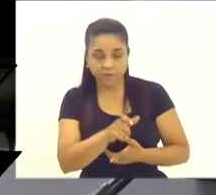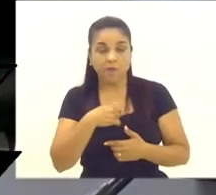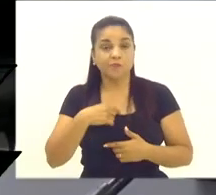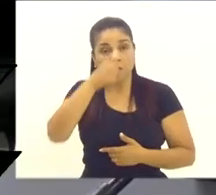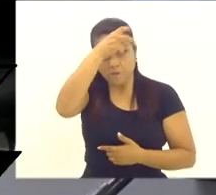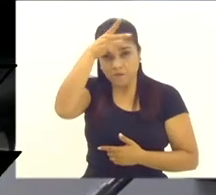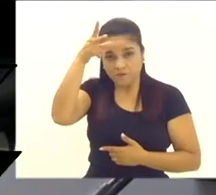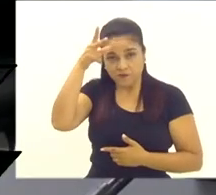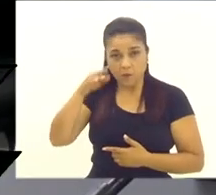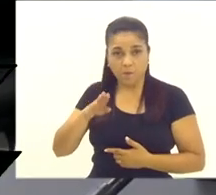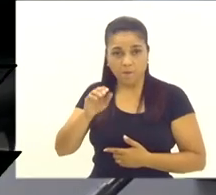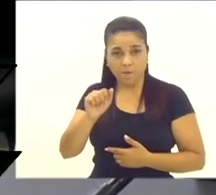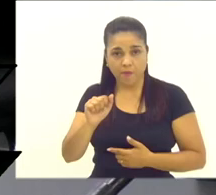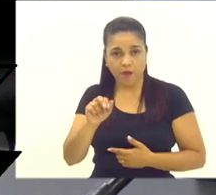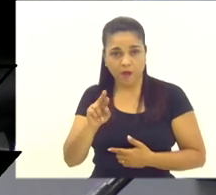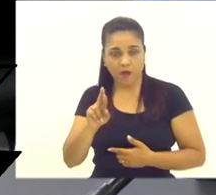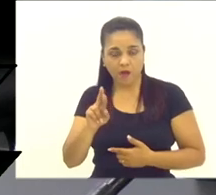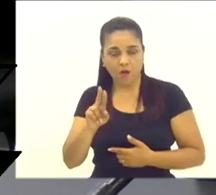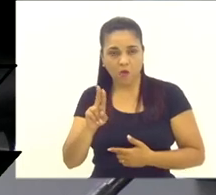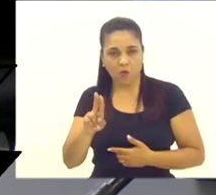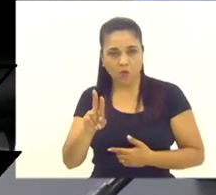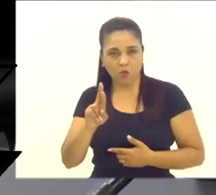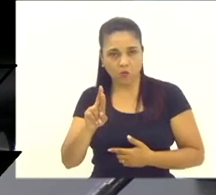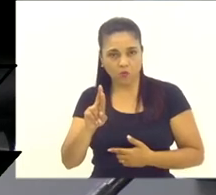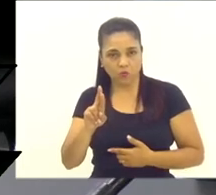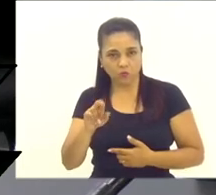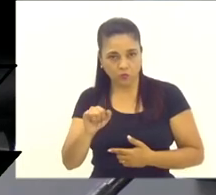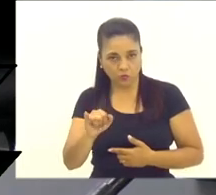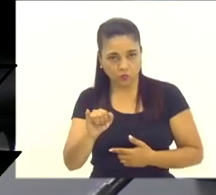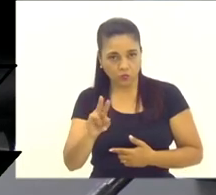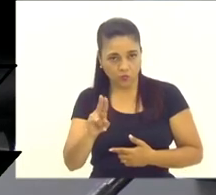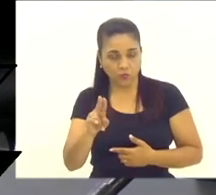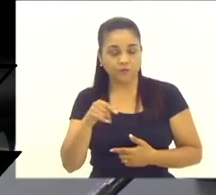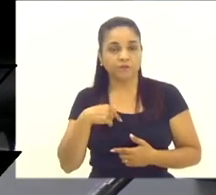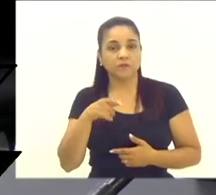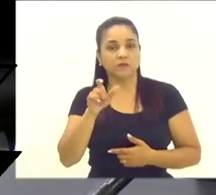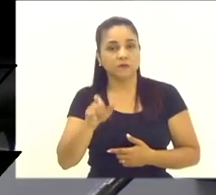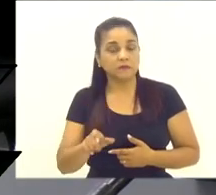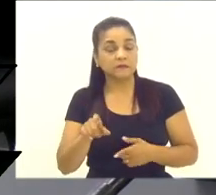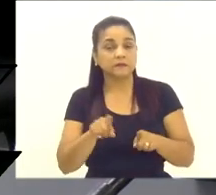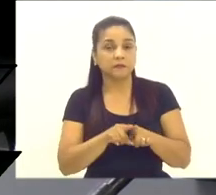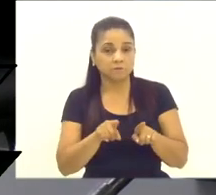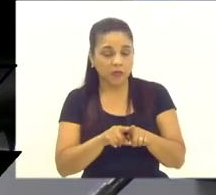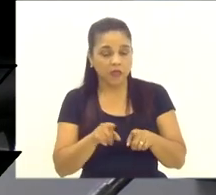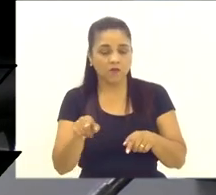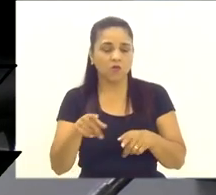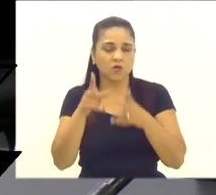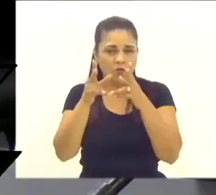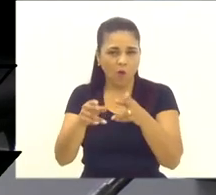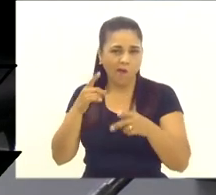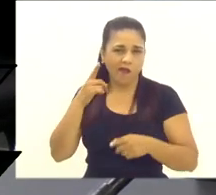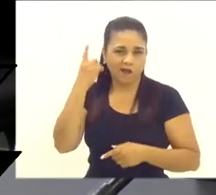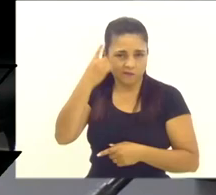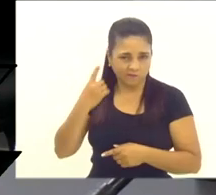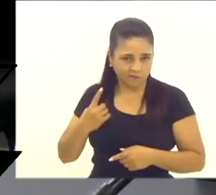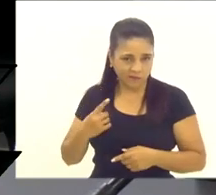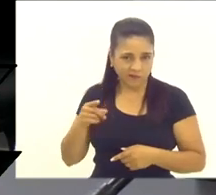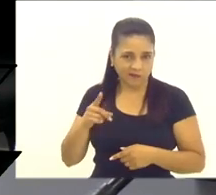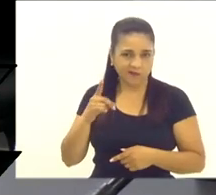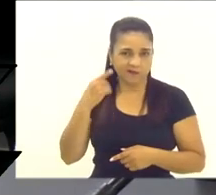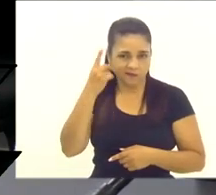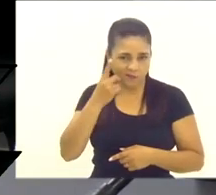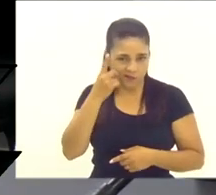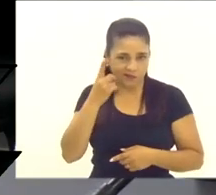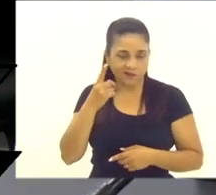Bauru também Suele assim e aí a gente vê um pouco o que a Dani tava falando né No início ela é uma prefeita